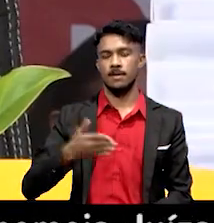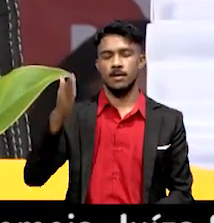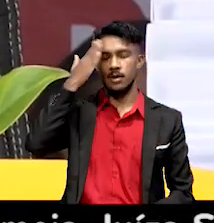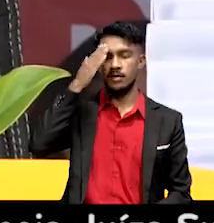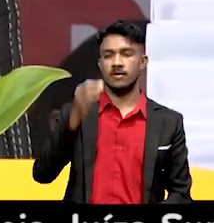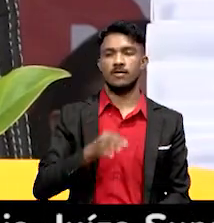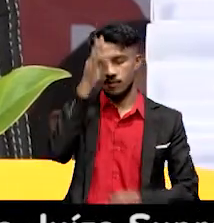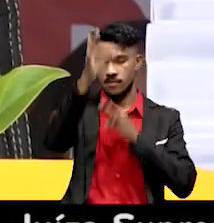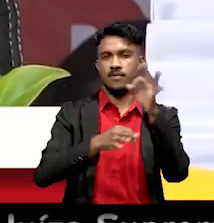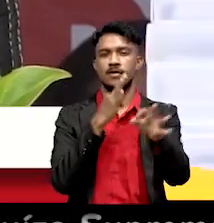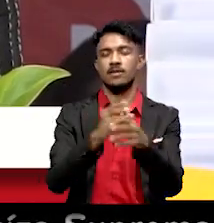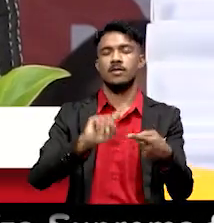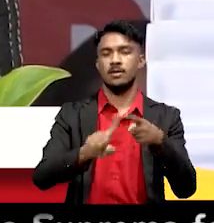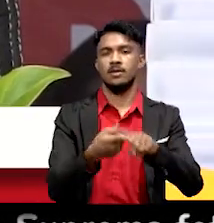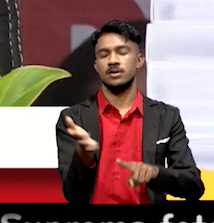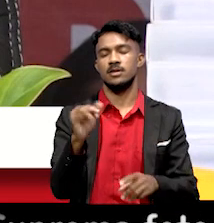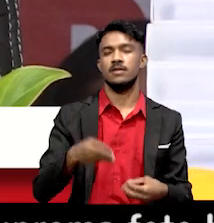maluk sira fo mai hau